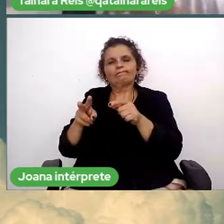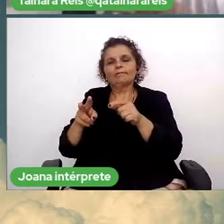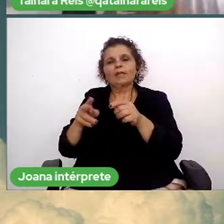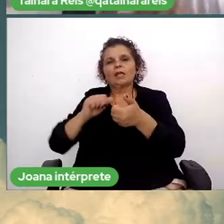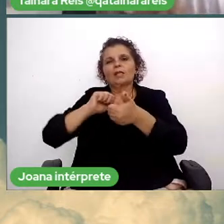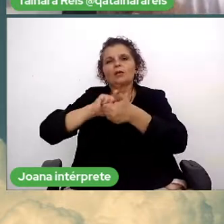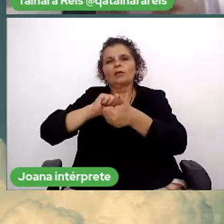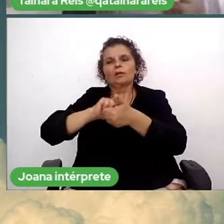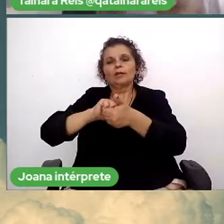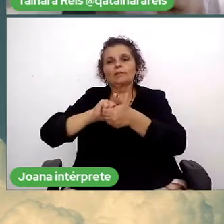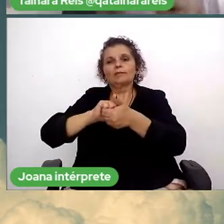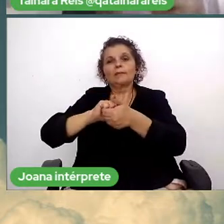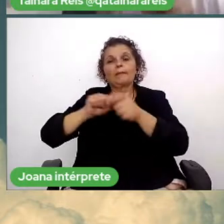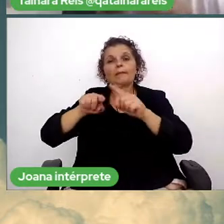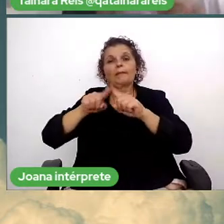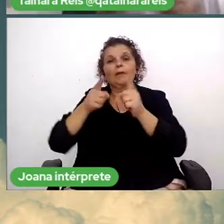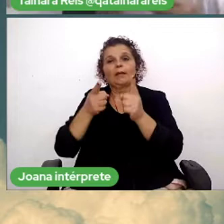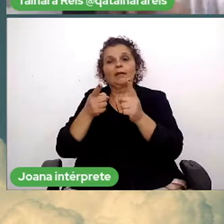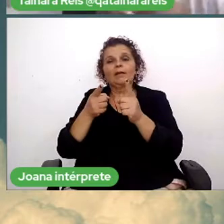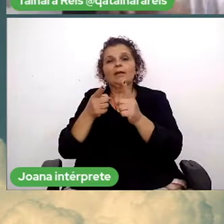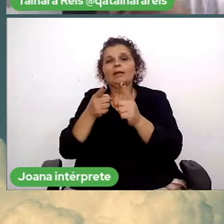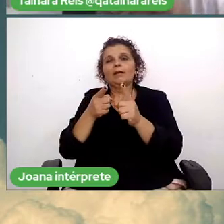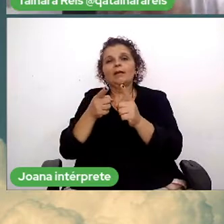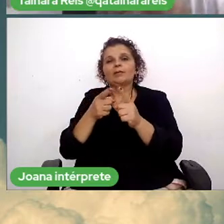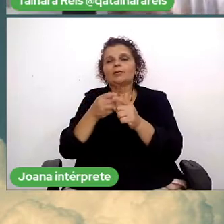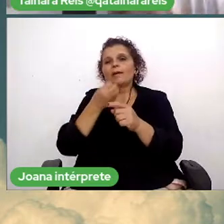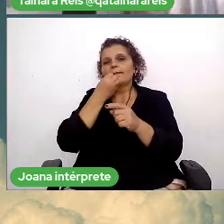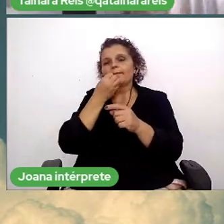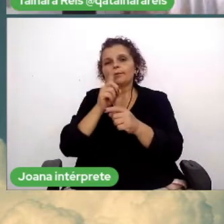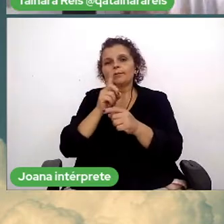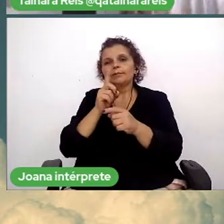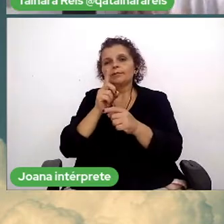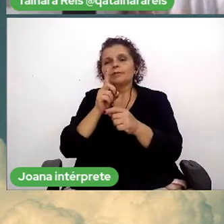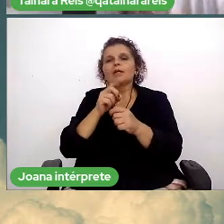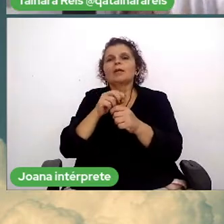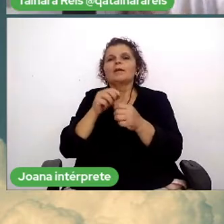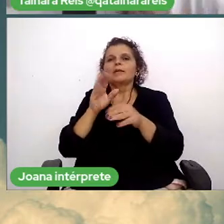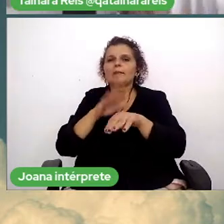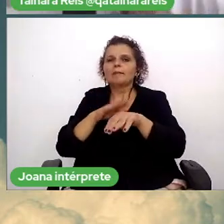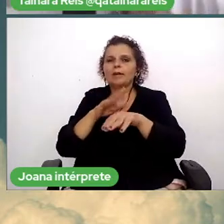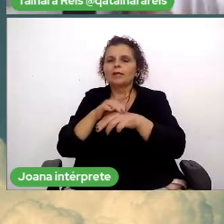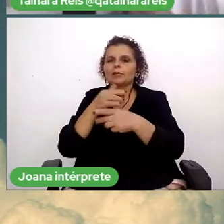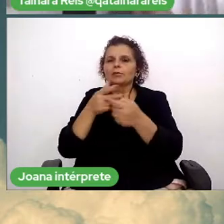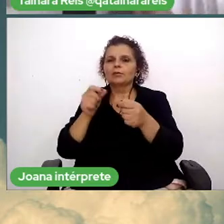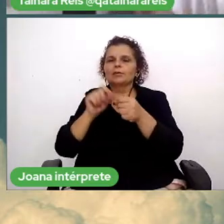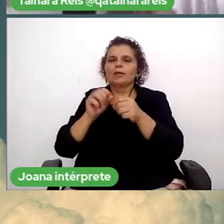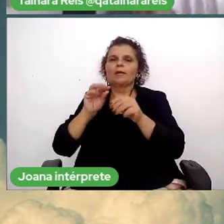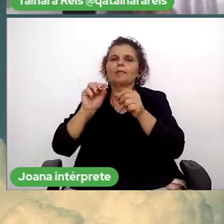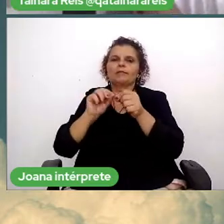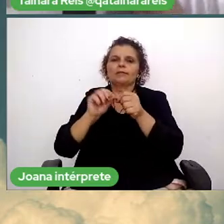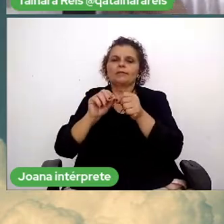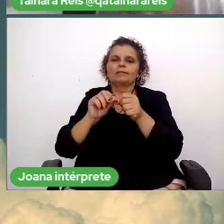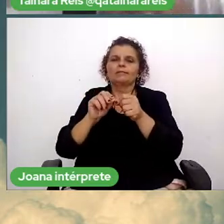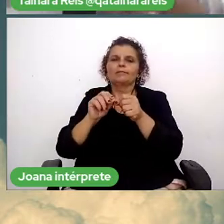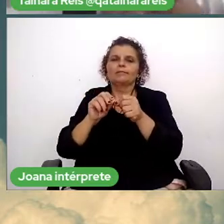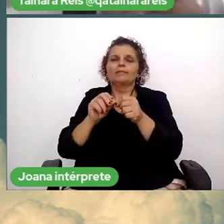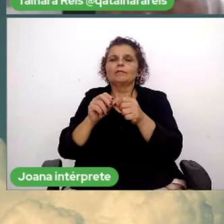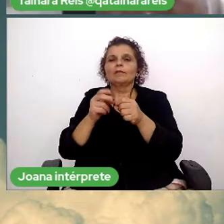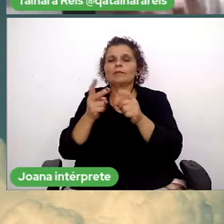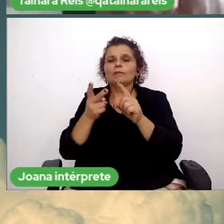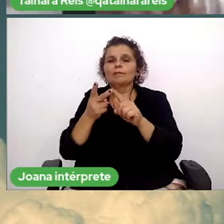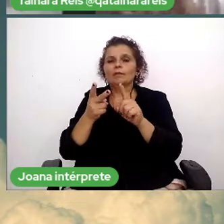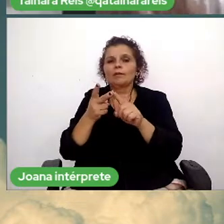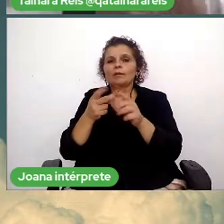testes. Mas não, ainda não é suficiente. Tem muito mais coisa que dá para a gente fazer, tá bom? E um outro